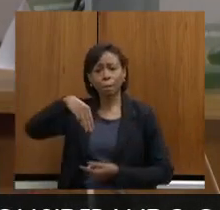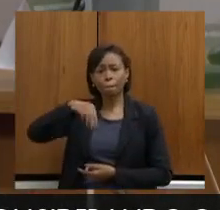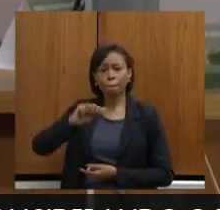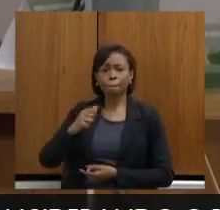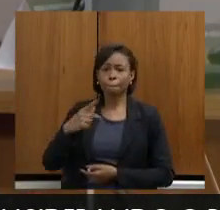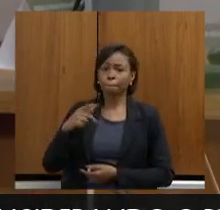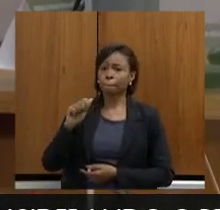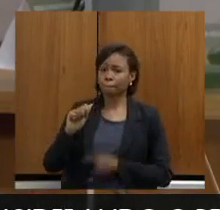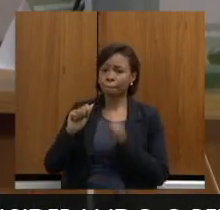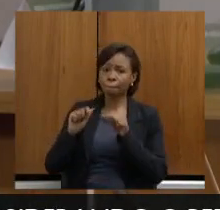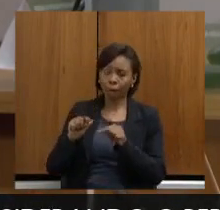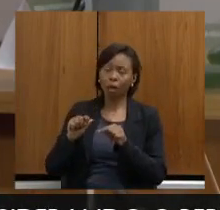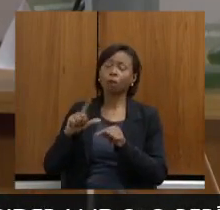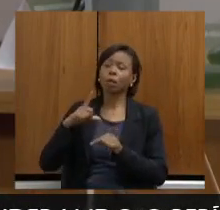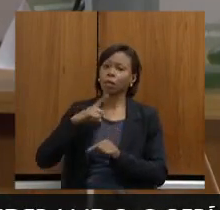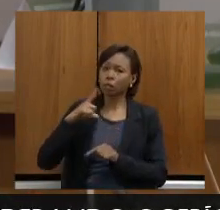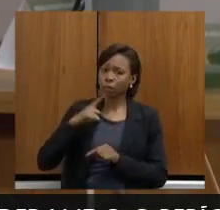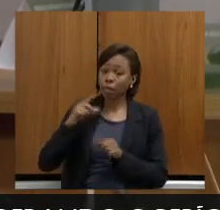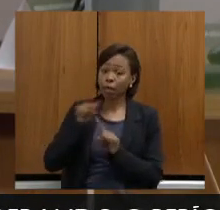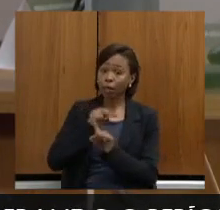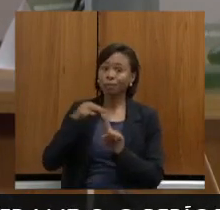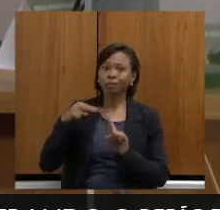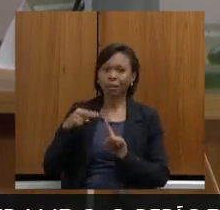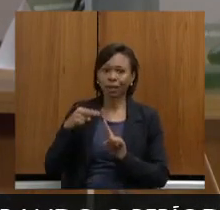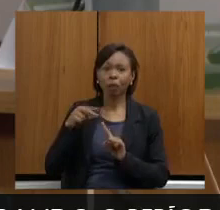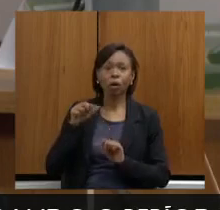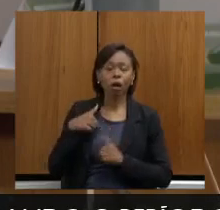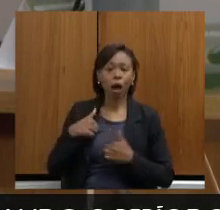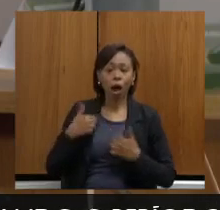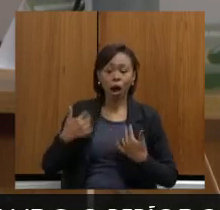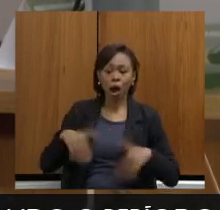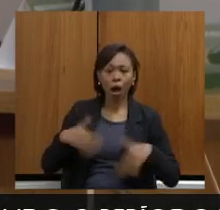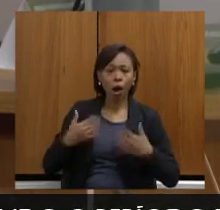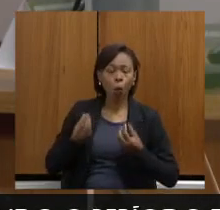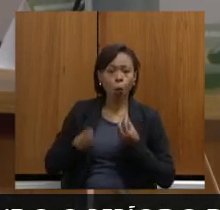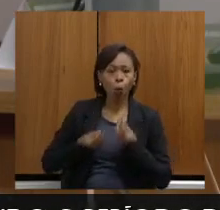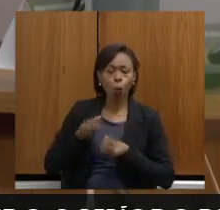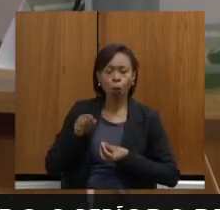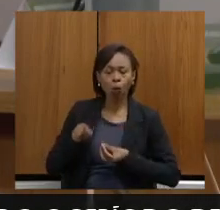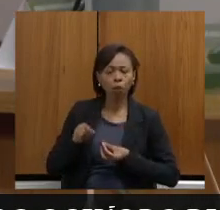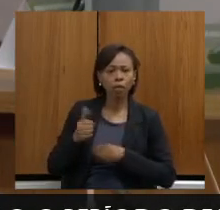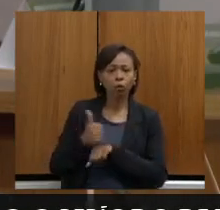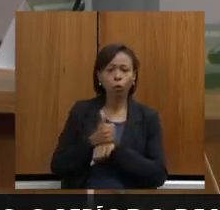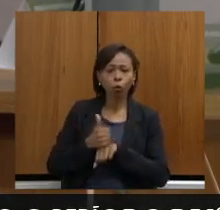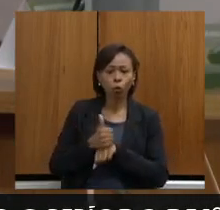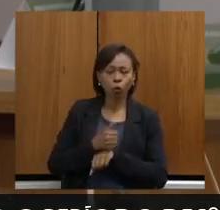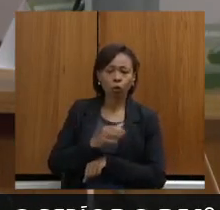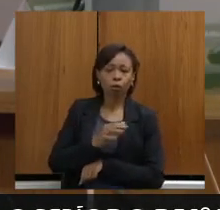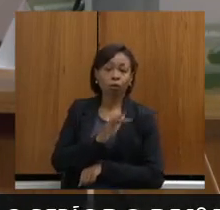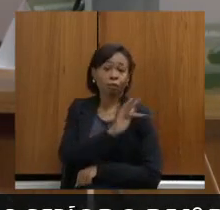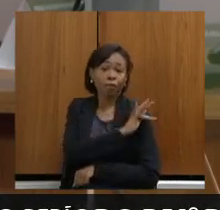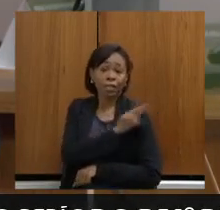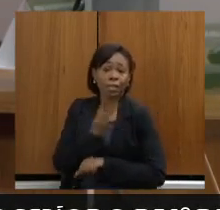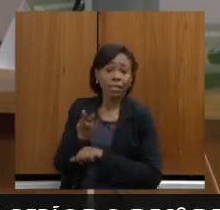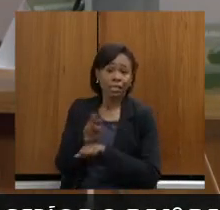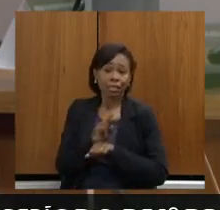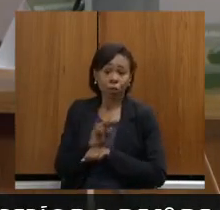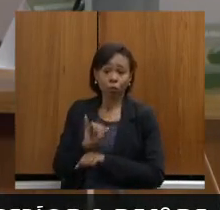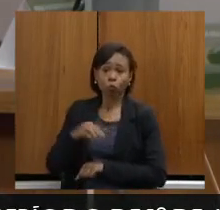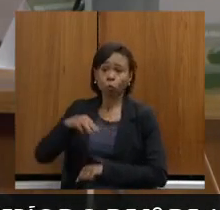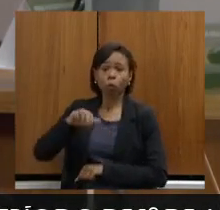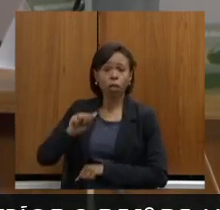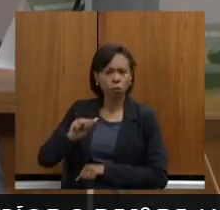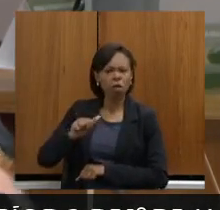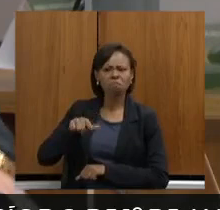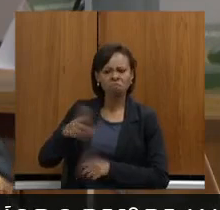mapa tem fica impressionado com a produtividade e eficiência dos nossos fiscais agropecuários do imo e